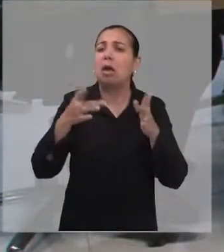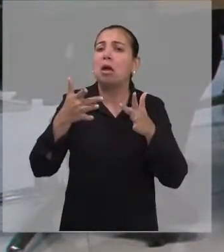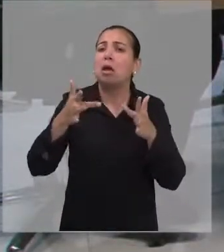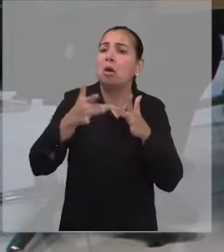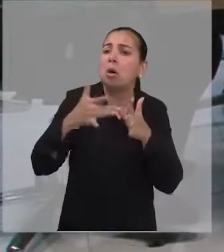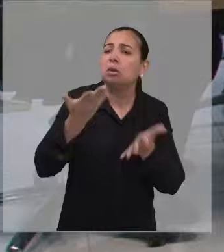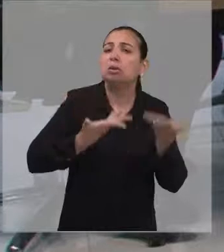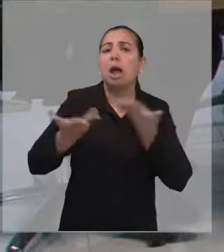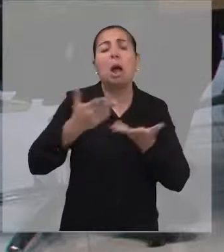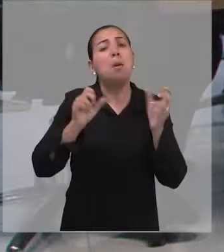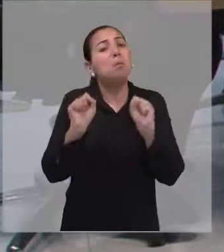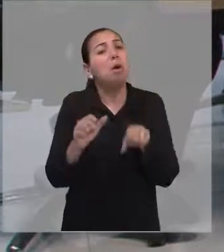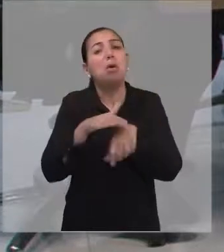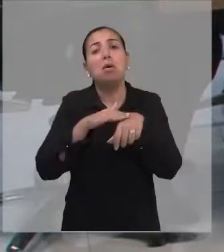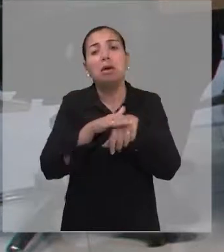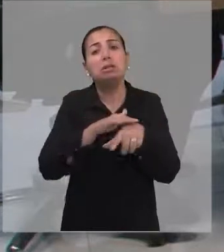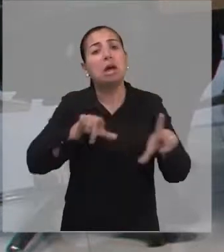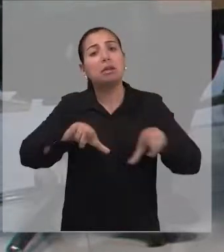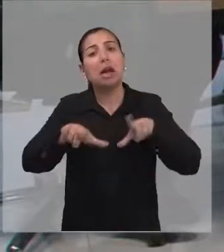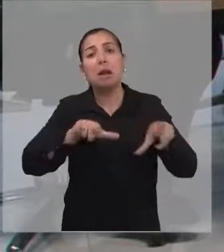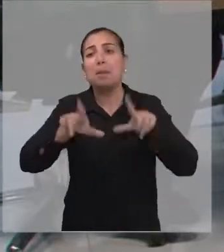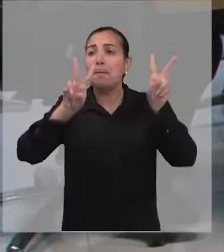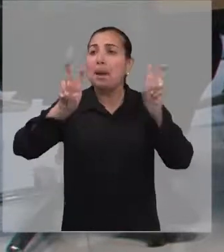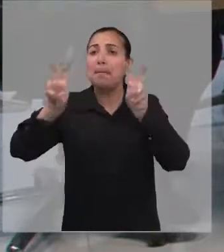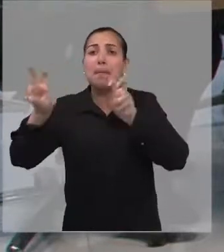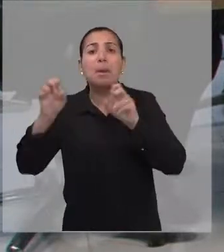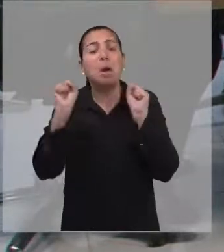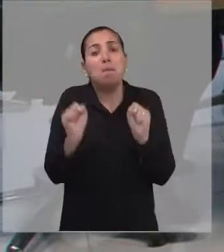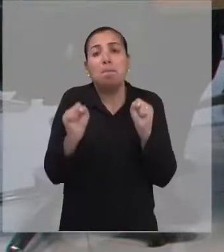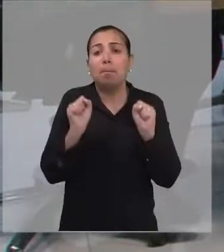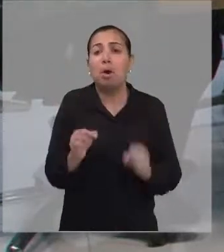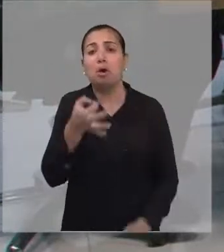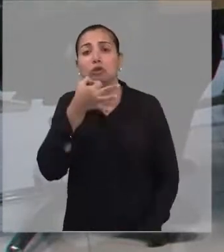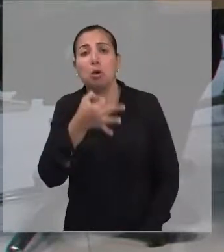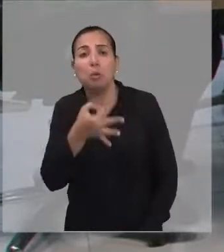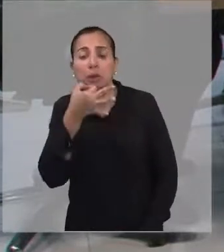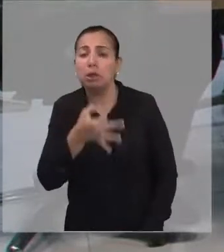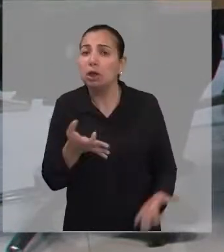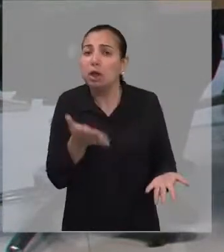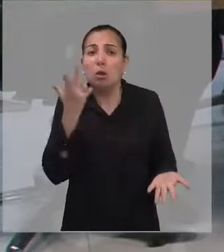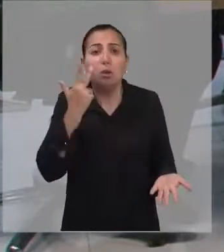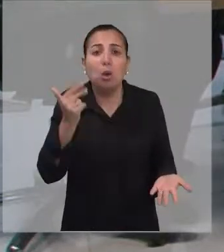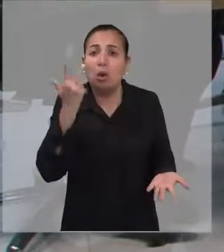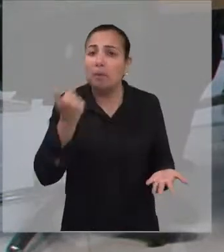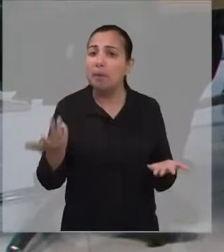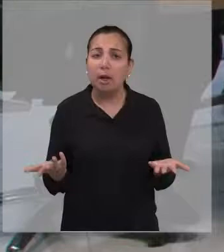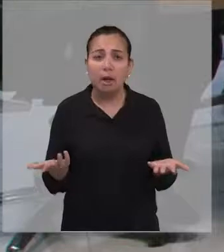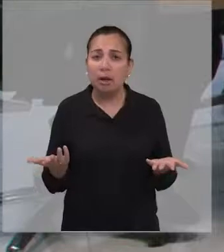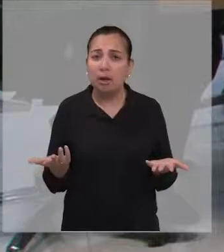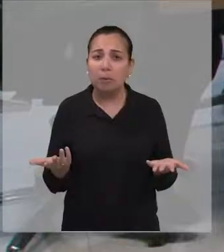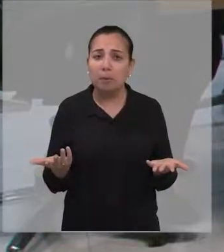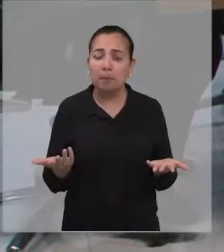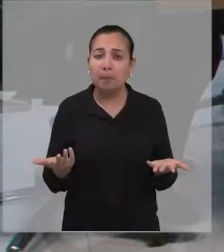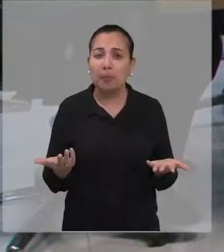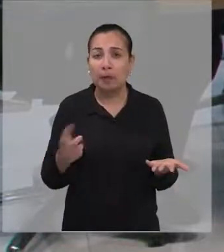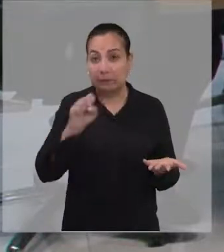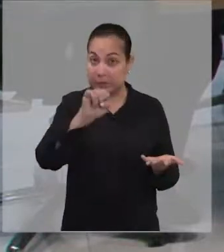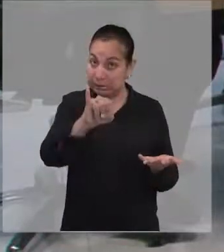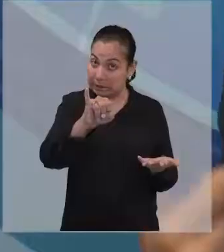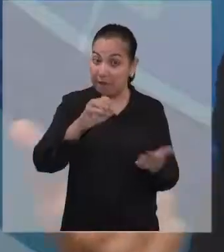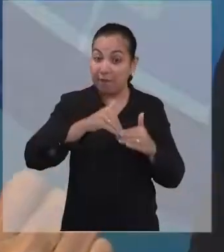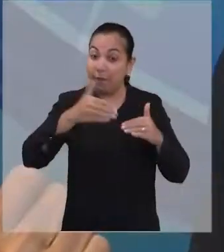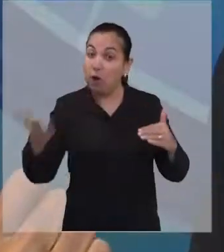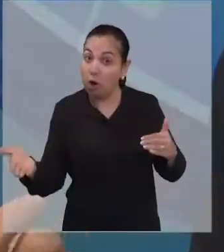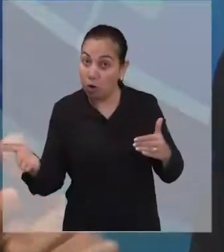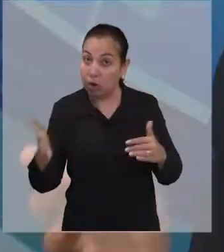intimidade, podem falar do próprio trabalho. Podem emitir opinião sobre o que fazem. Daí a dizer que isso seja um conluio,